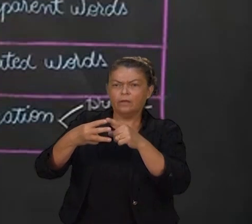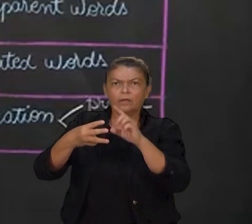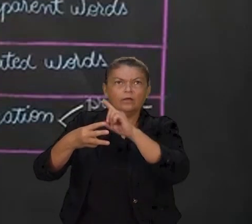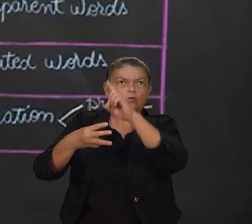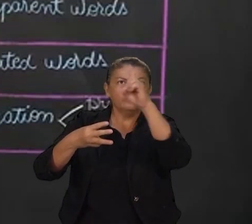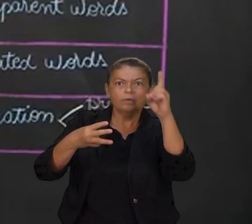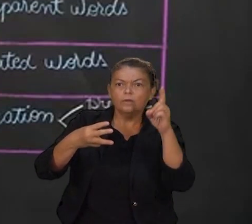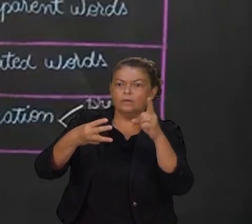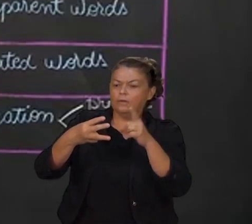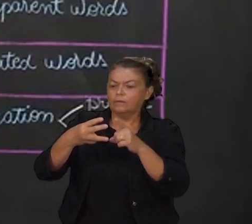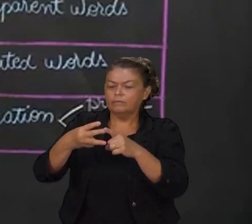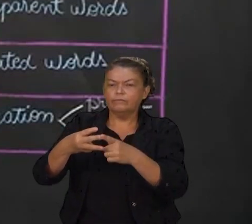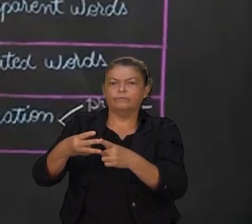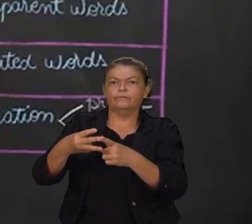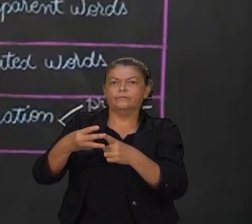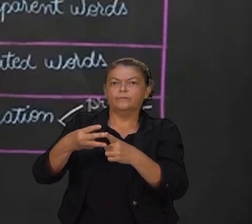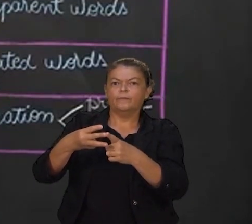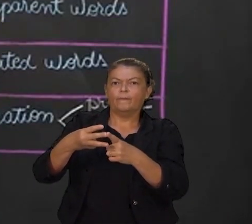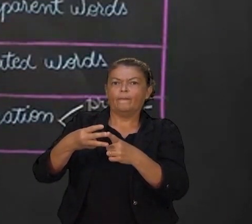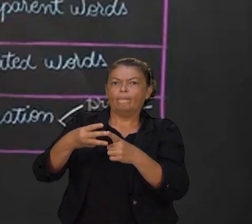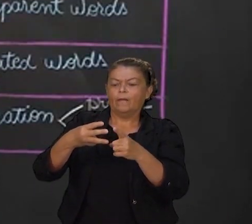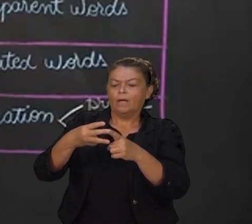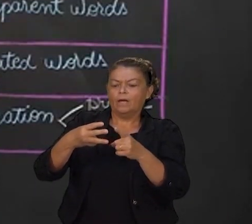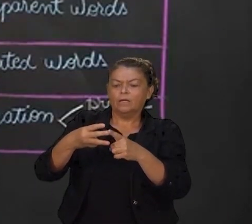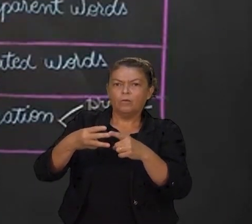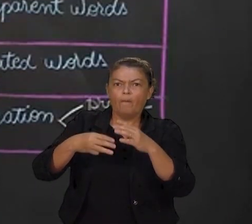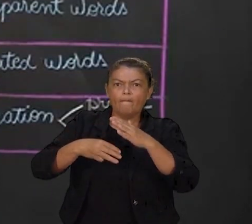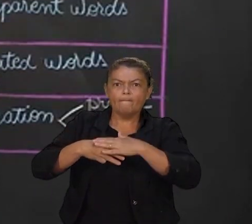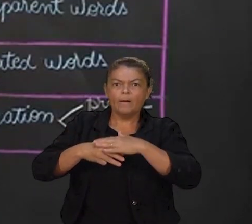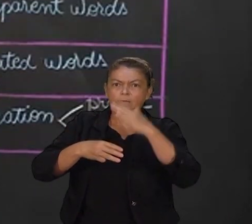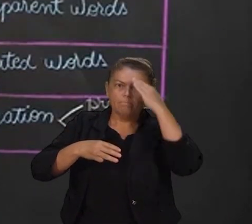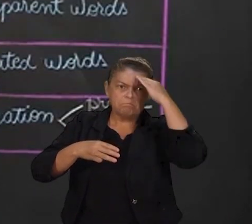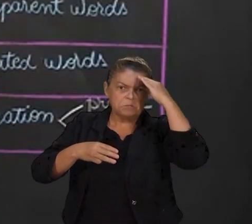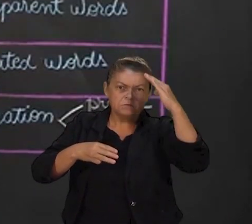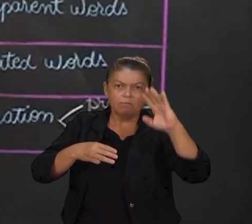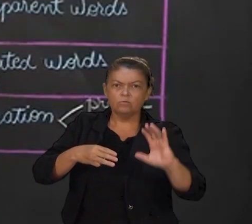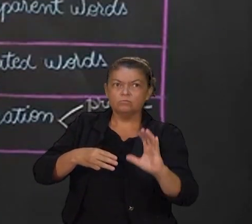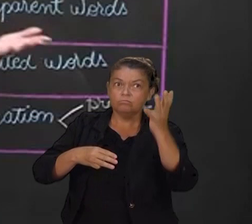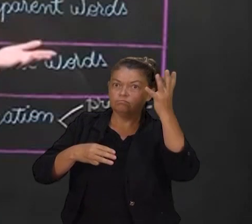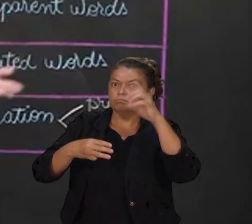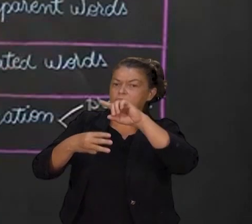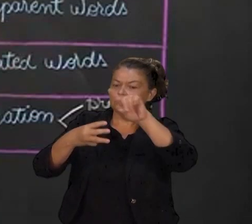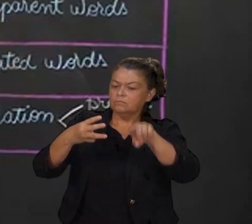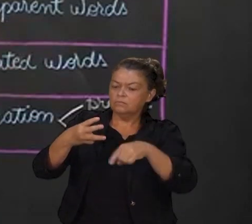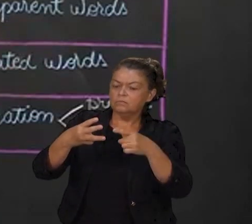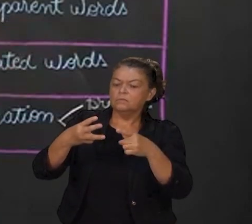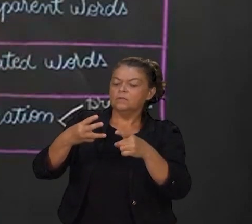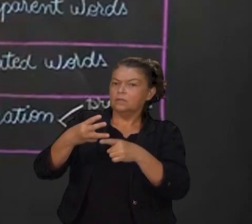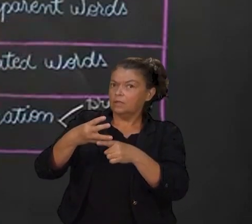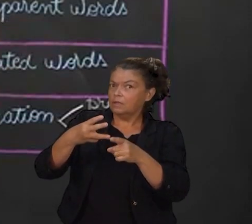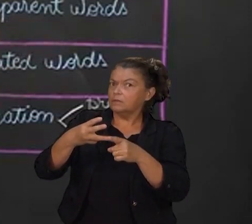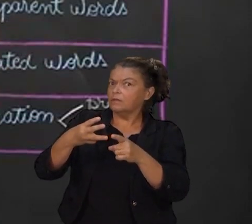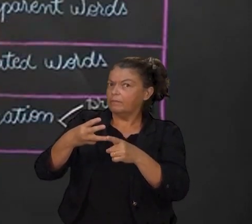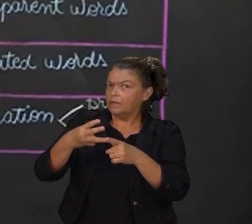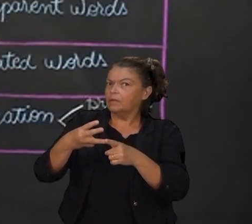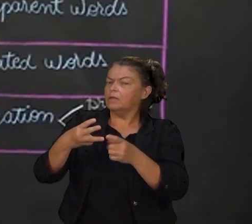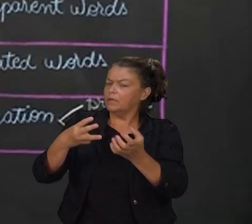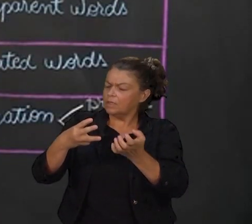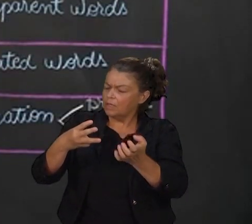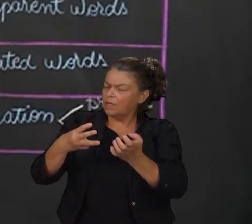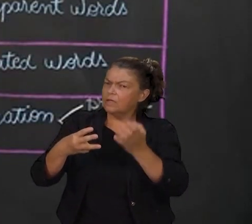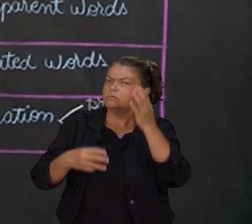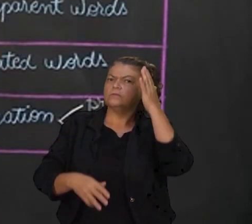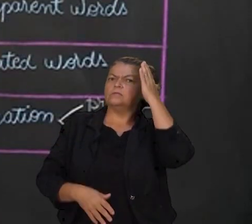dia em que os principais acontecimentos se fizeram, e eu também